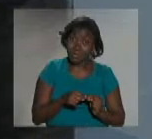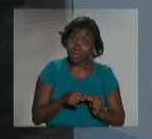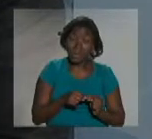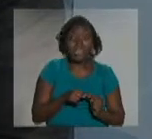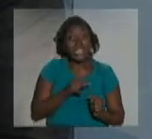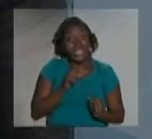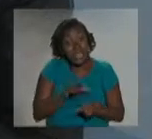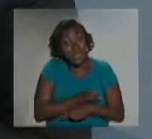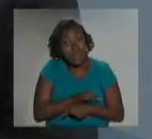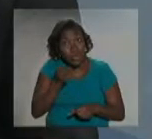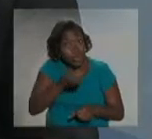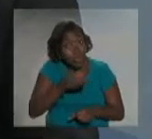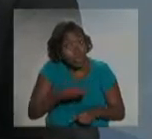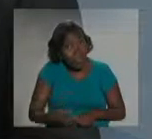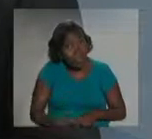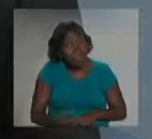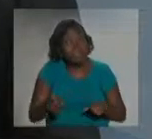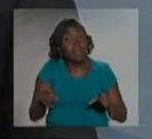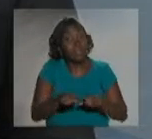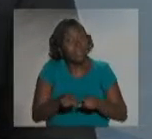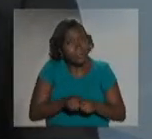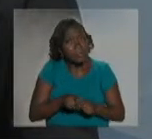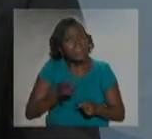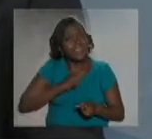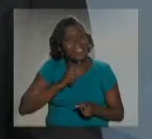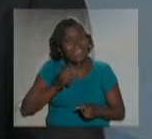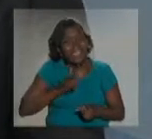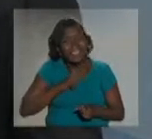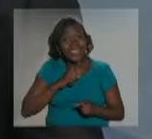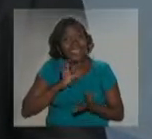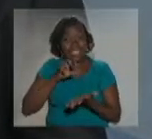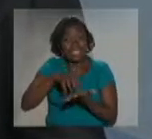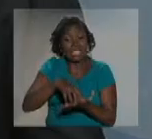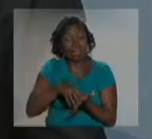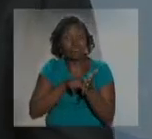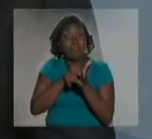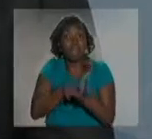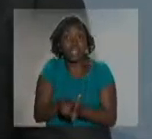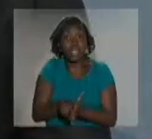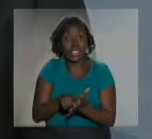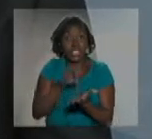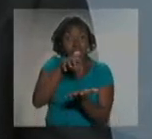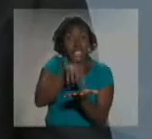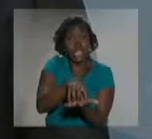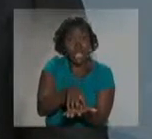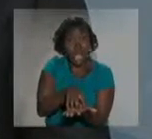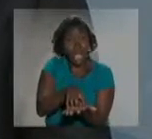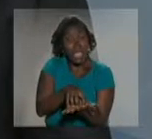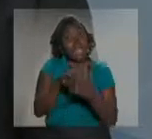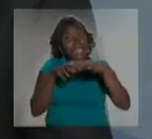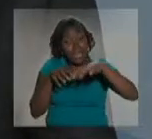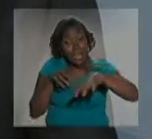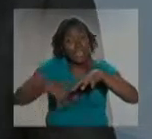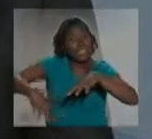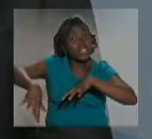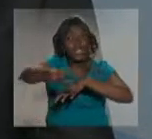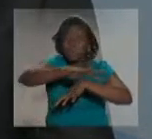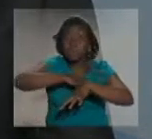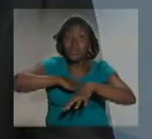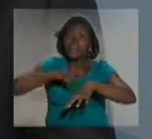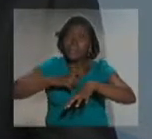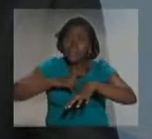a inovação também tem a ligação com centros de pesquisa, que na própria região tem tanto centros de pesquisas